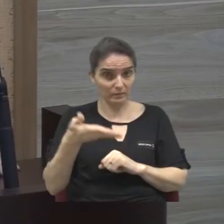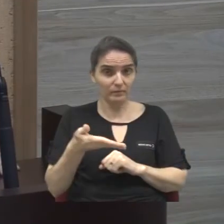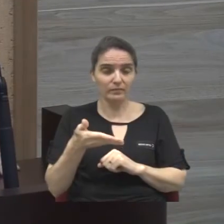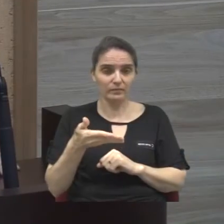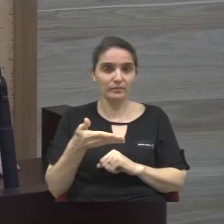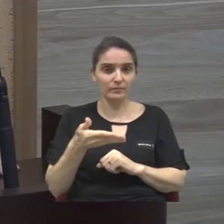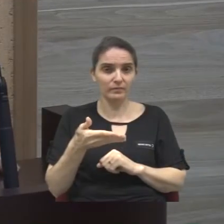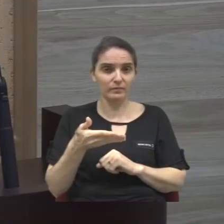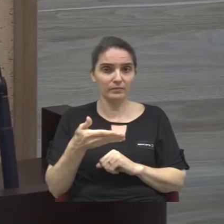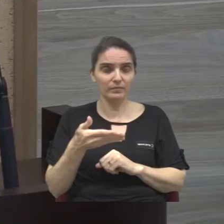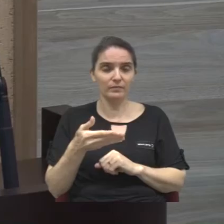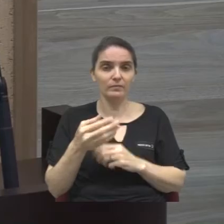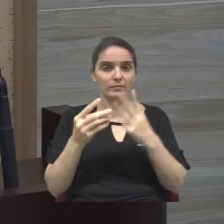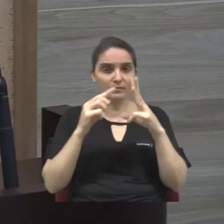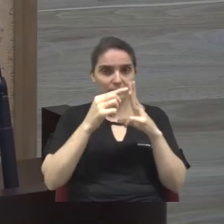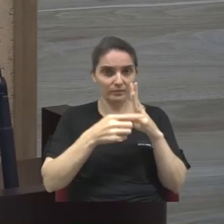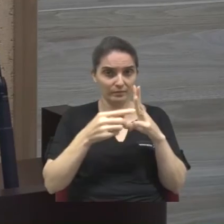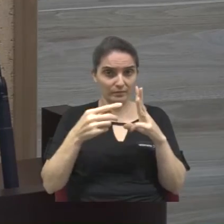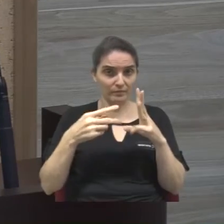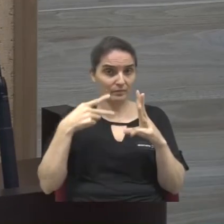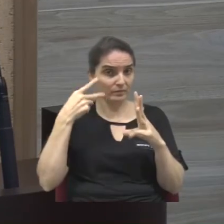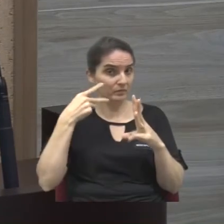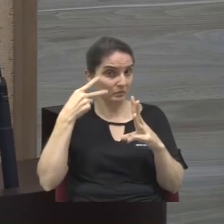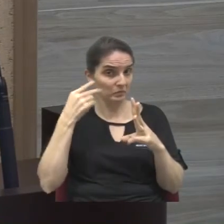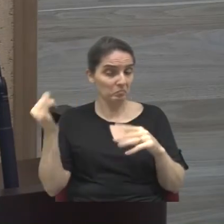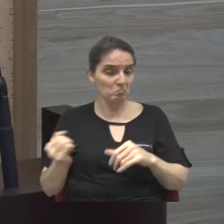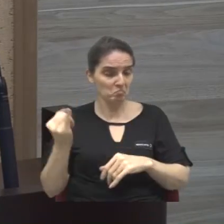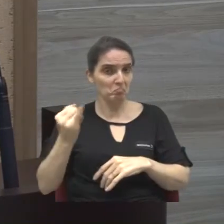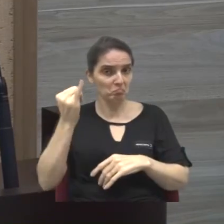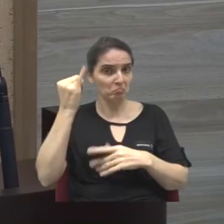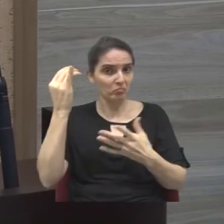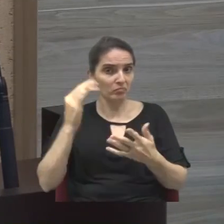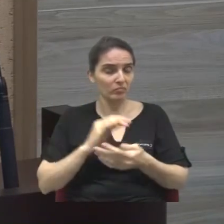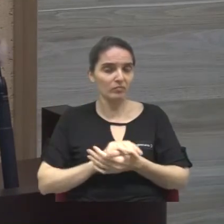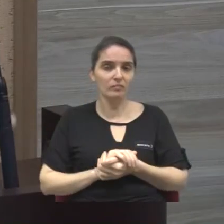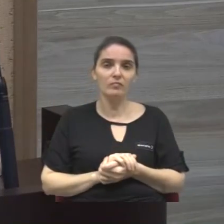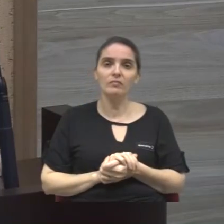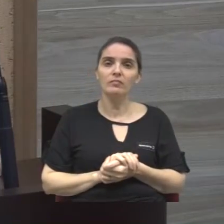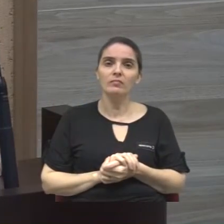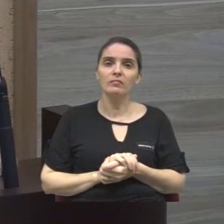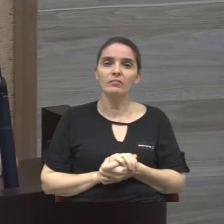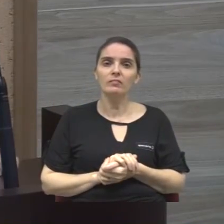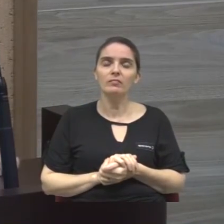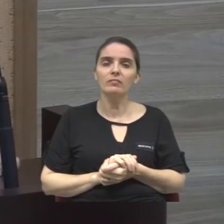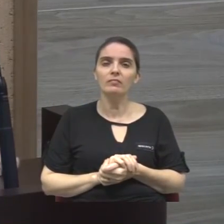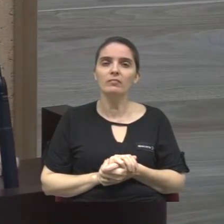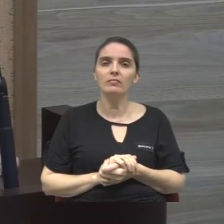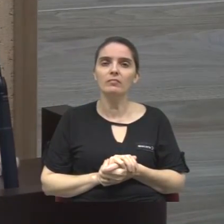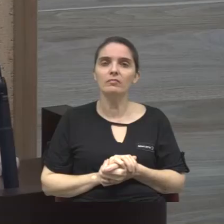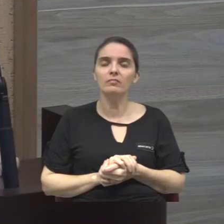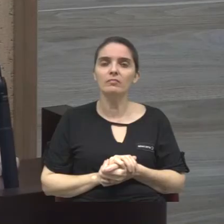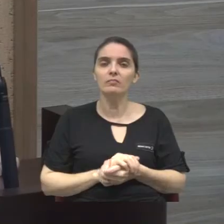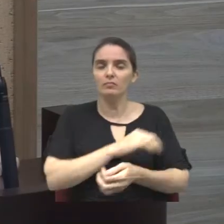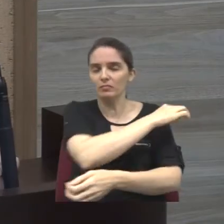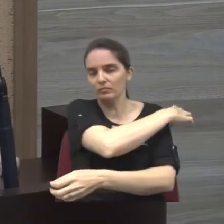importante, está sendo tão olhada por Vossa